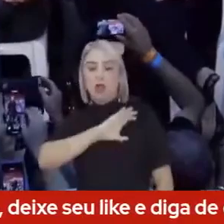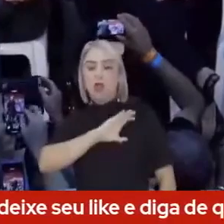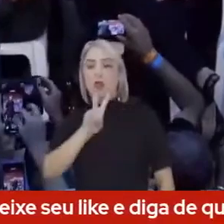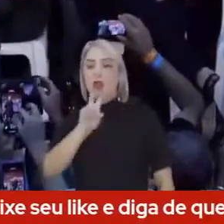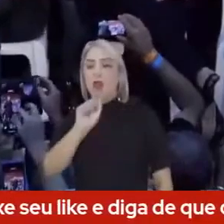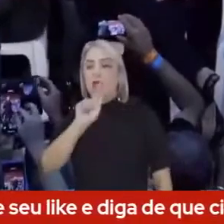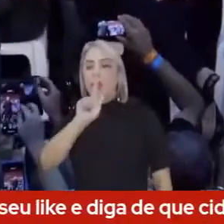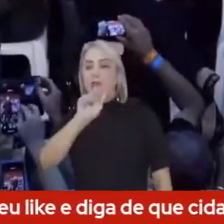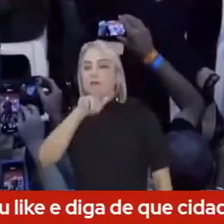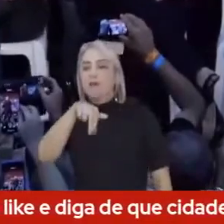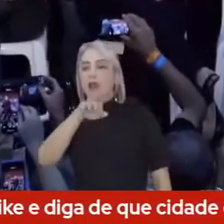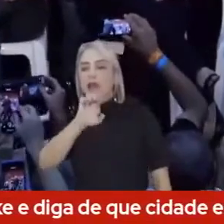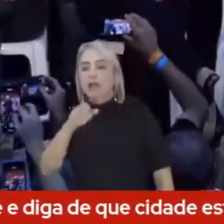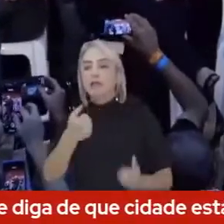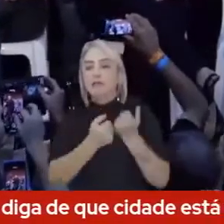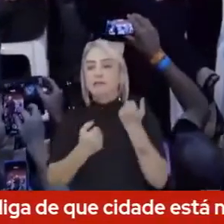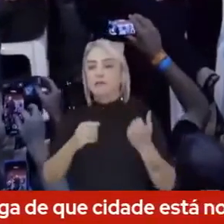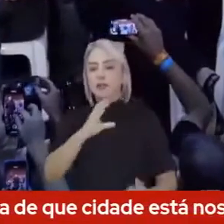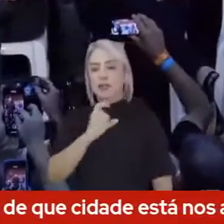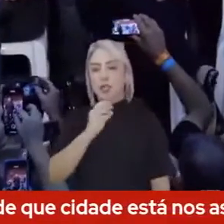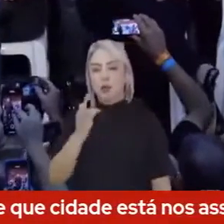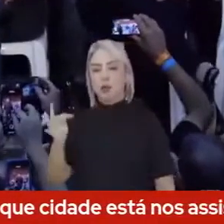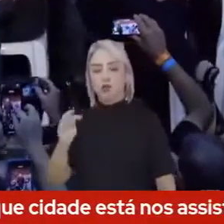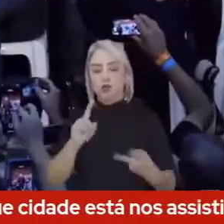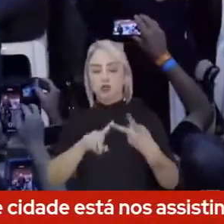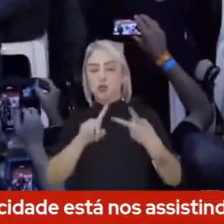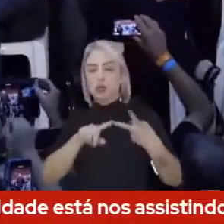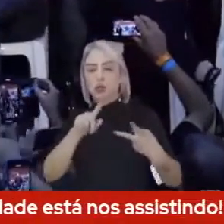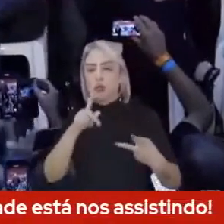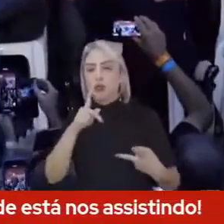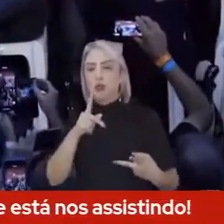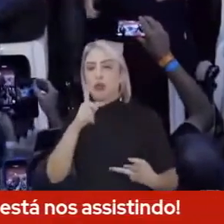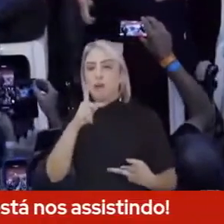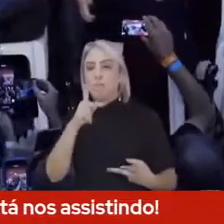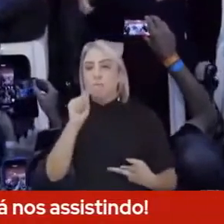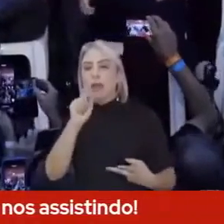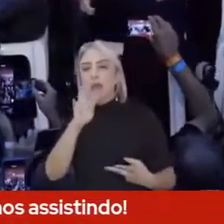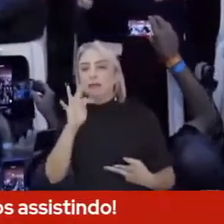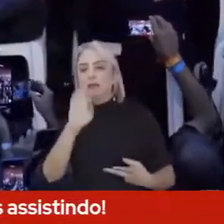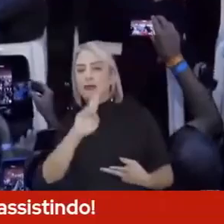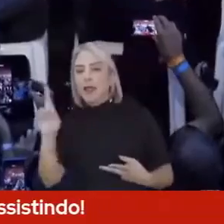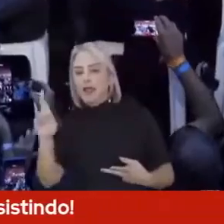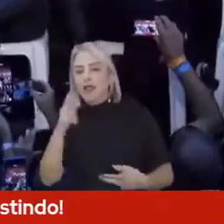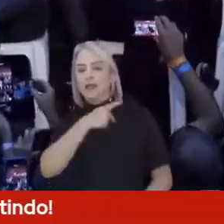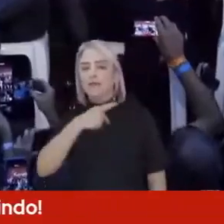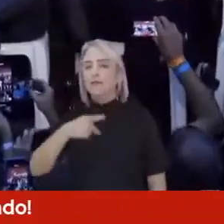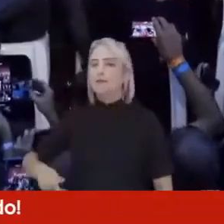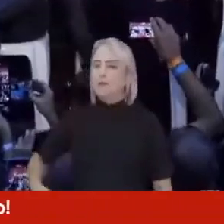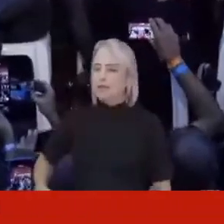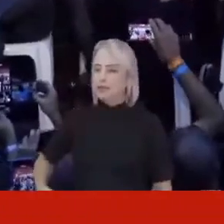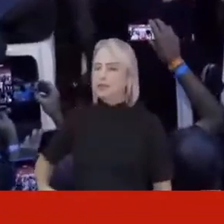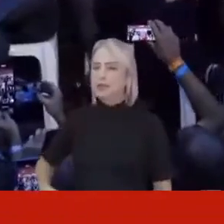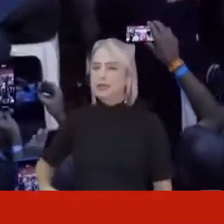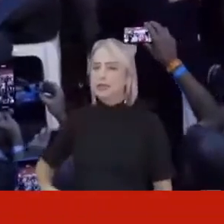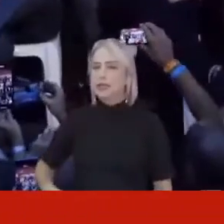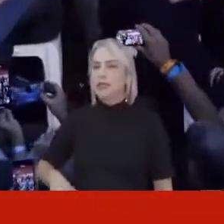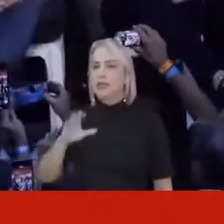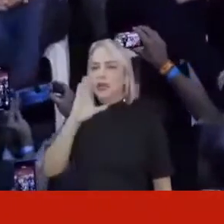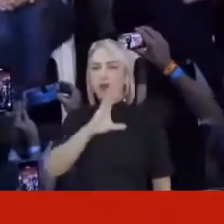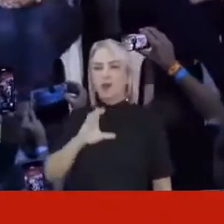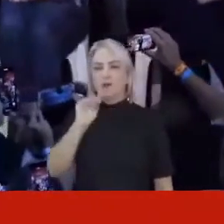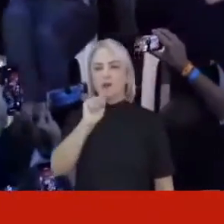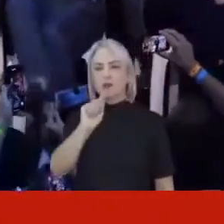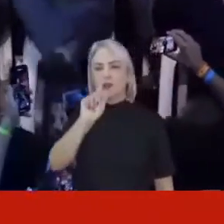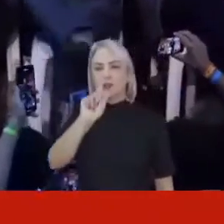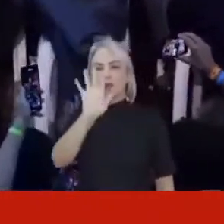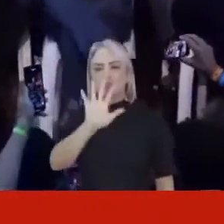vice-presidente da CUT, e o outro, o companheiro Patá, que é presidente da Confederação Geral dos Trabalhadores.